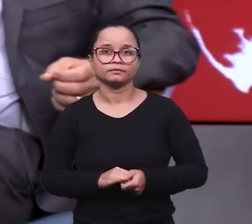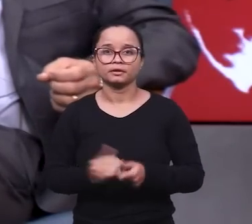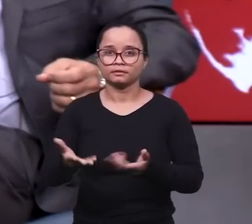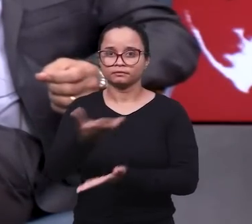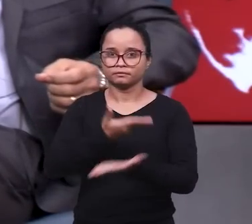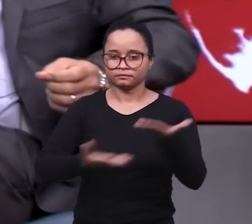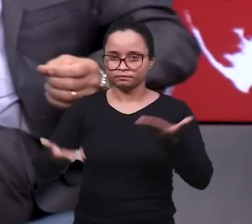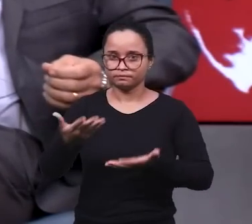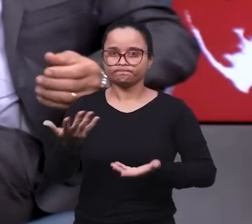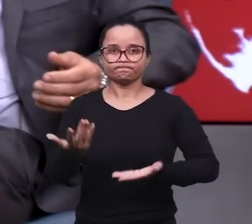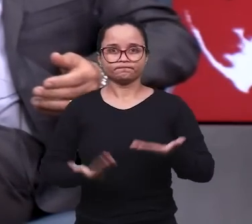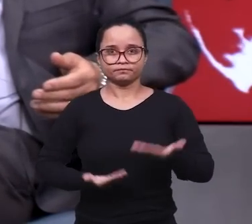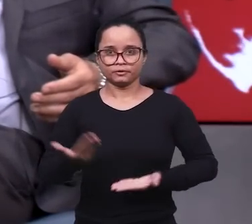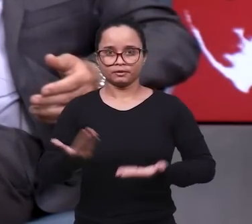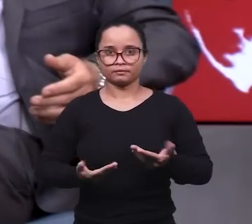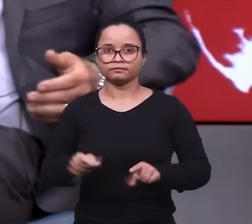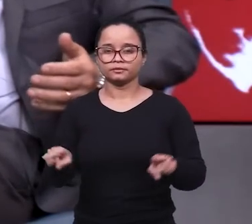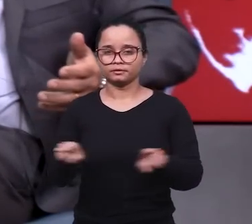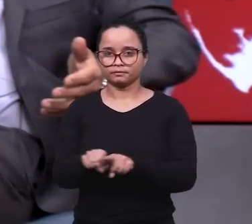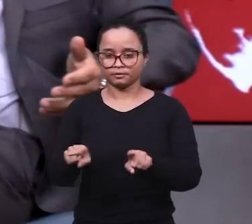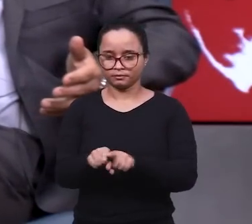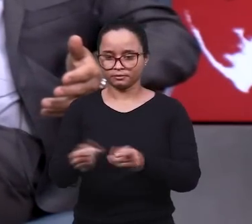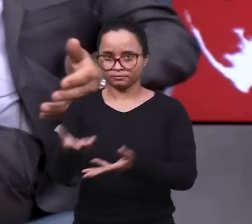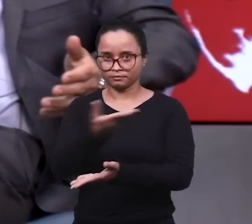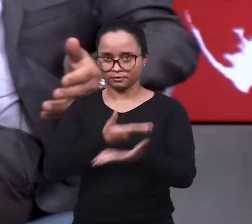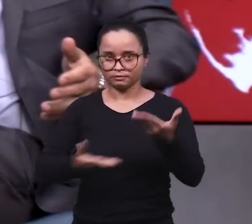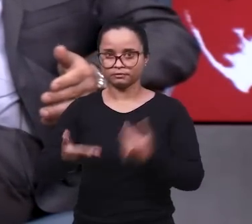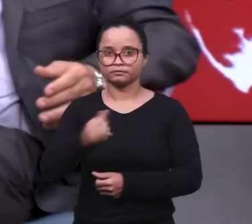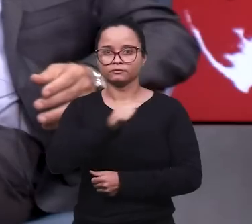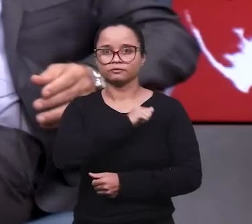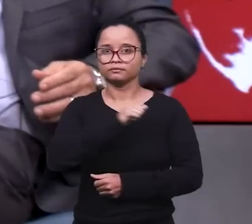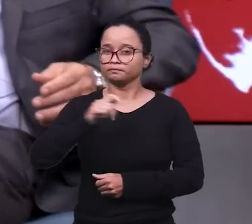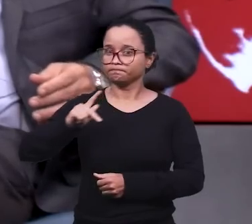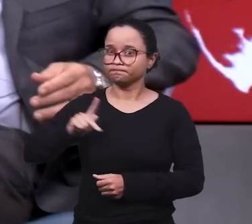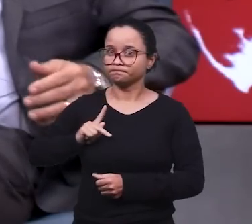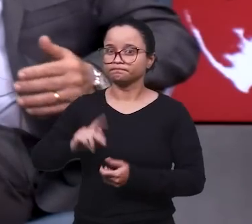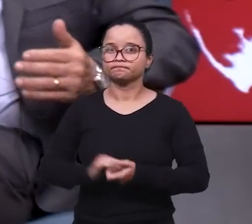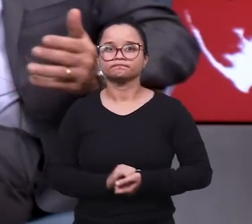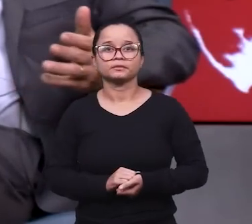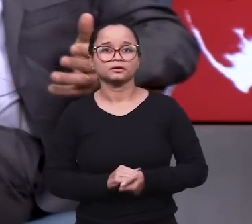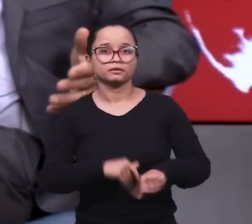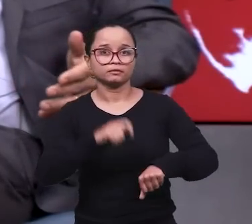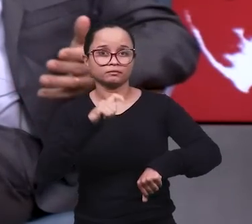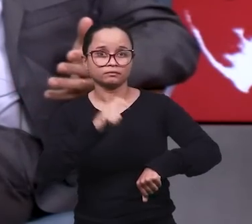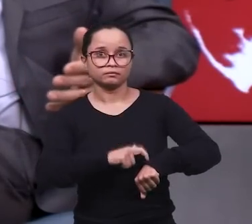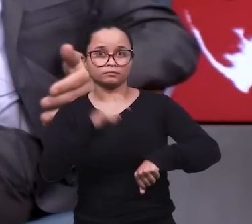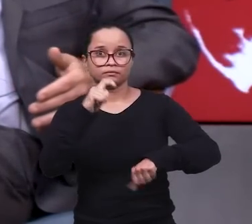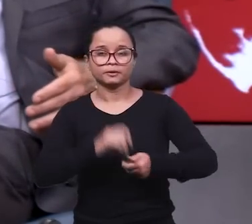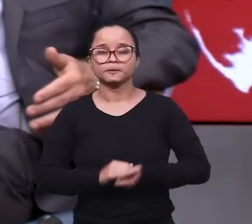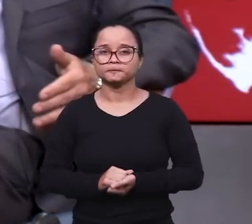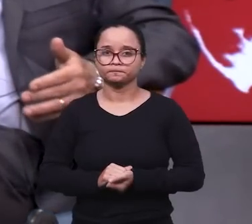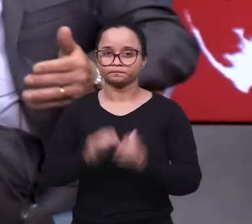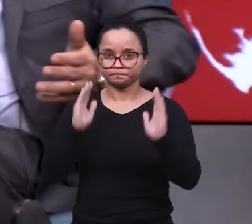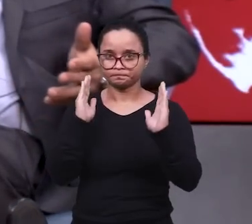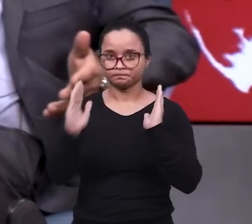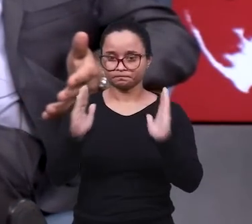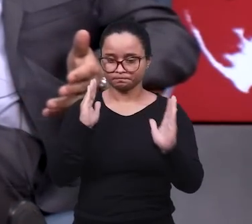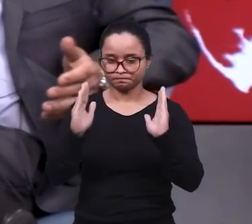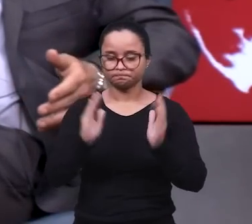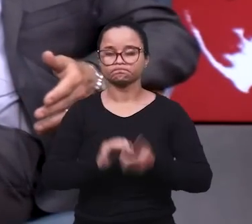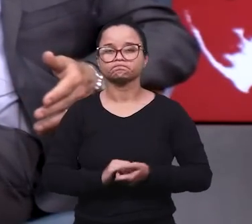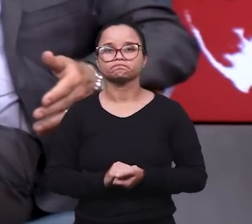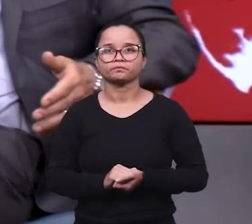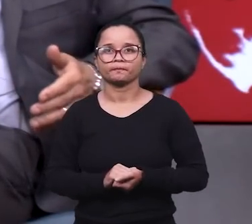pela participação da igreja e pela participação dos apóstolos, e no momento em que, naquele